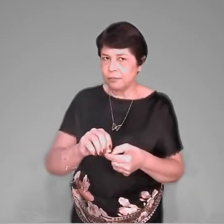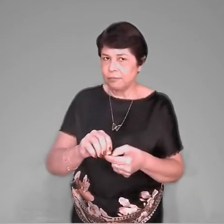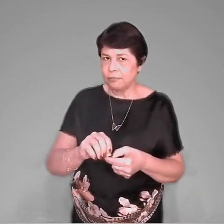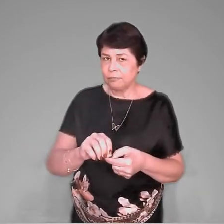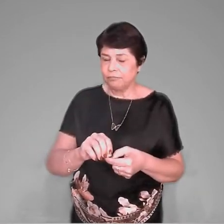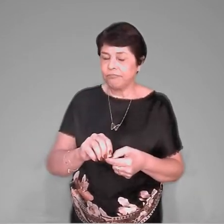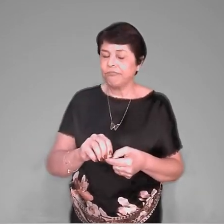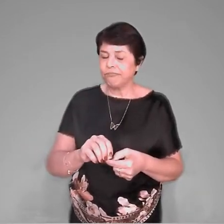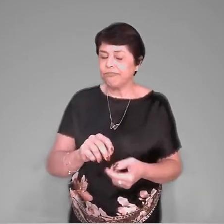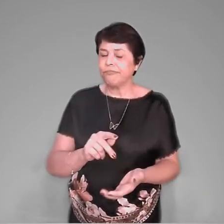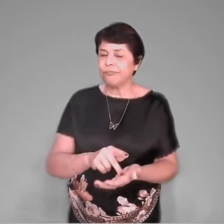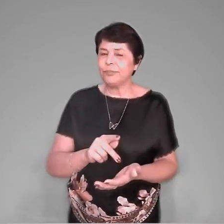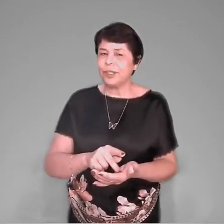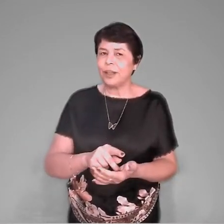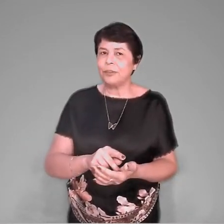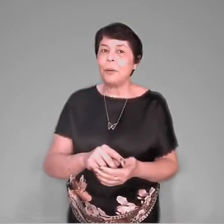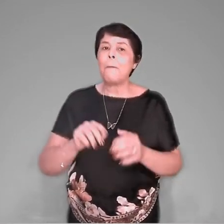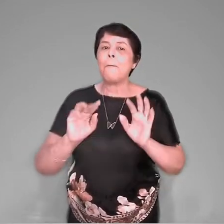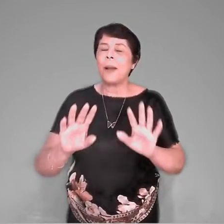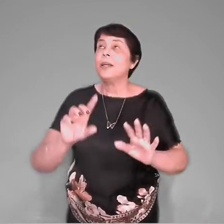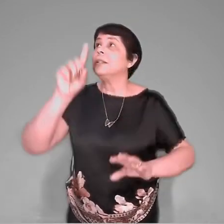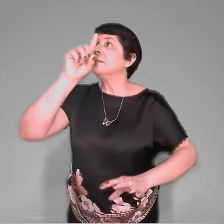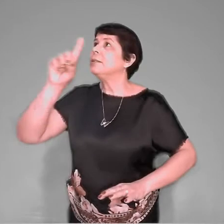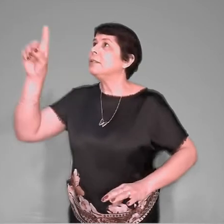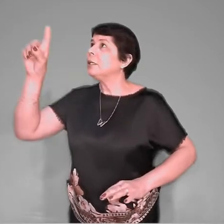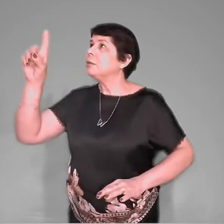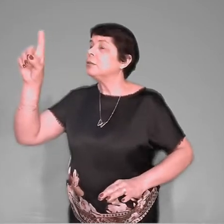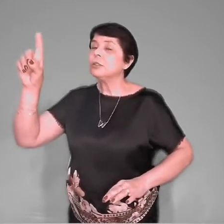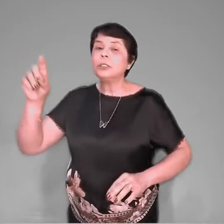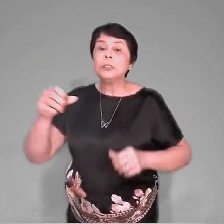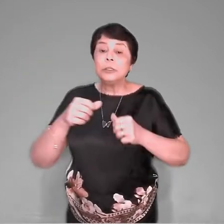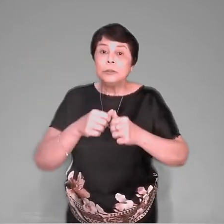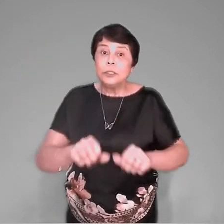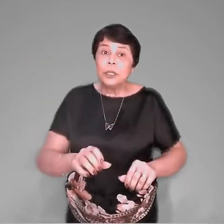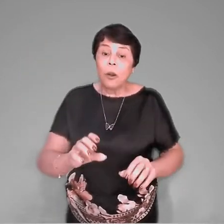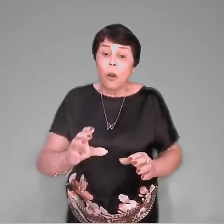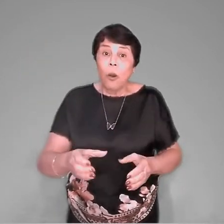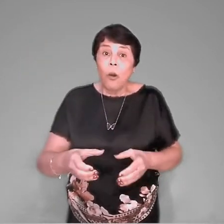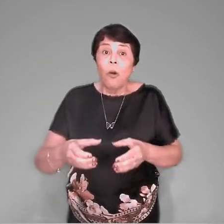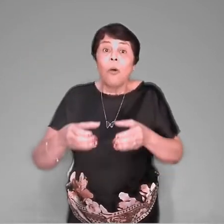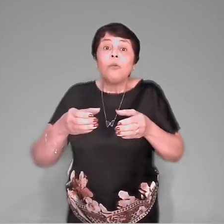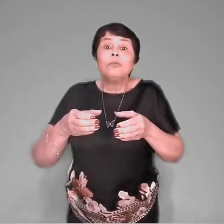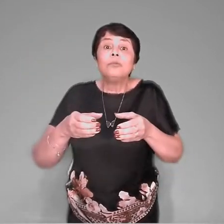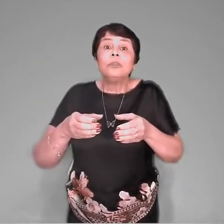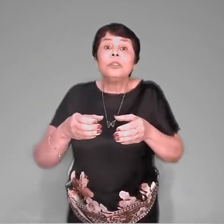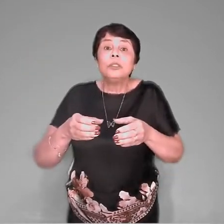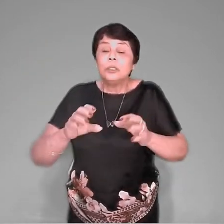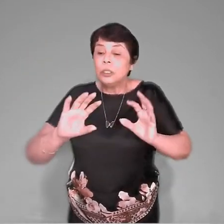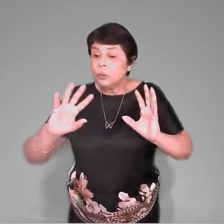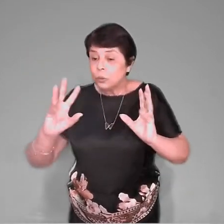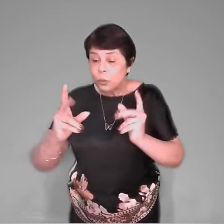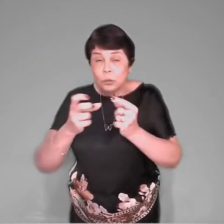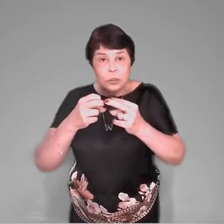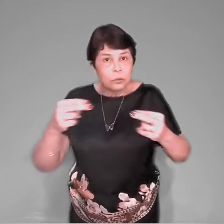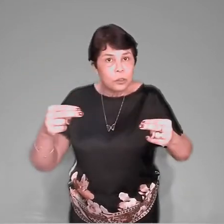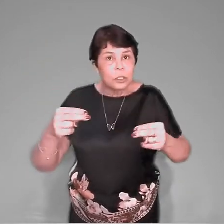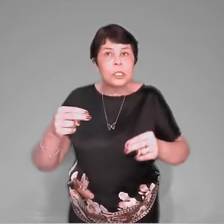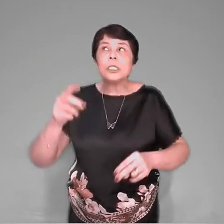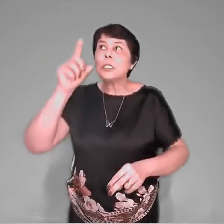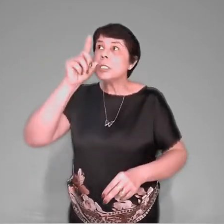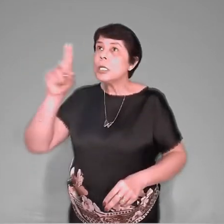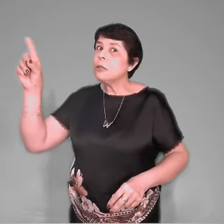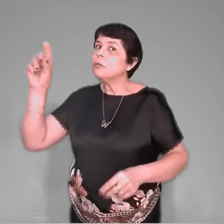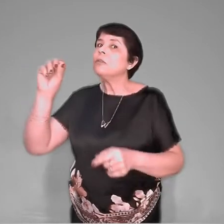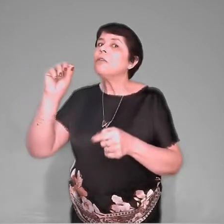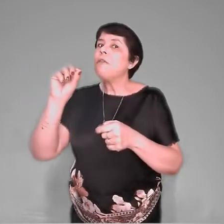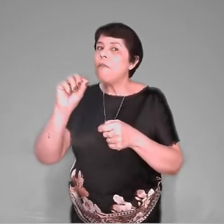Porque o que ele faz tem o mesmo status espiritual. tem a mesma força espiritual, tem a mesma